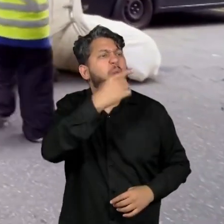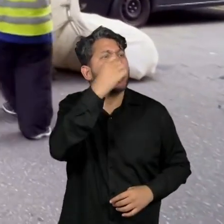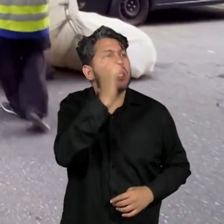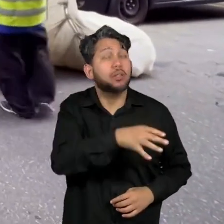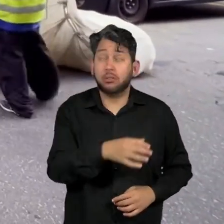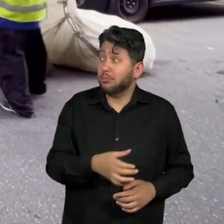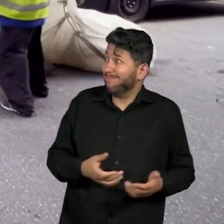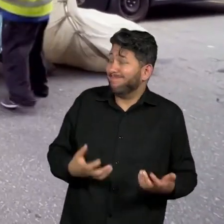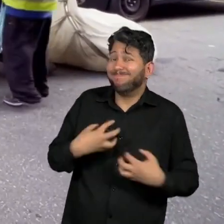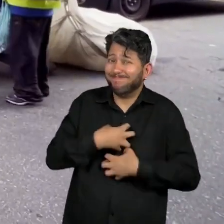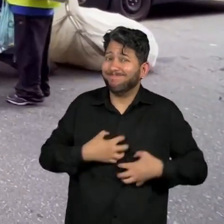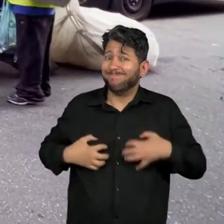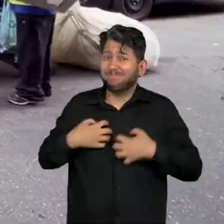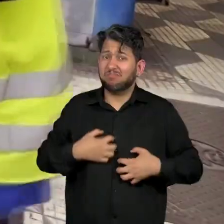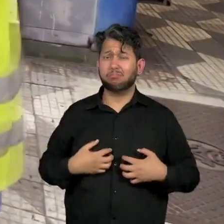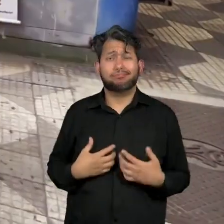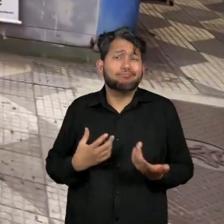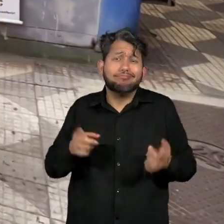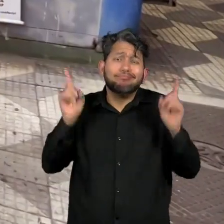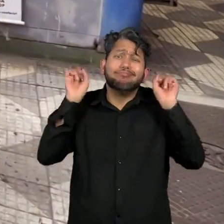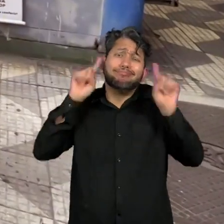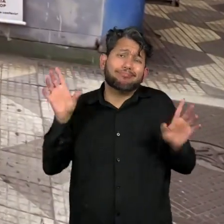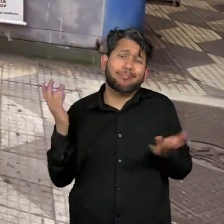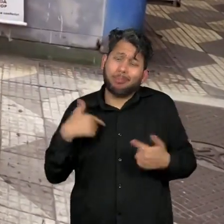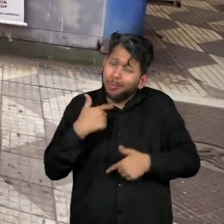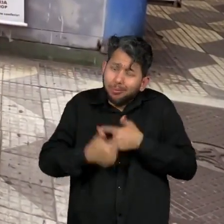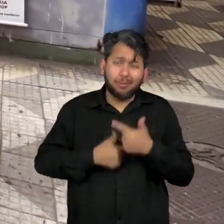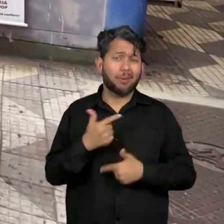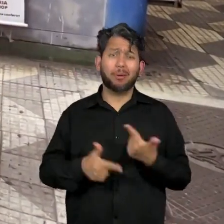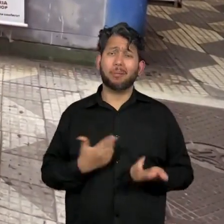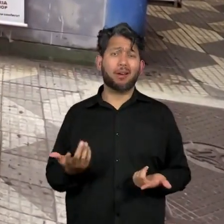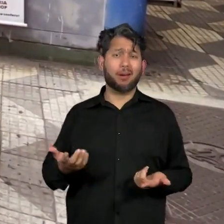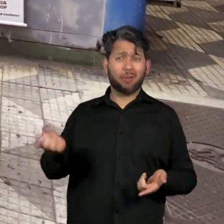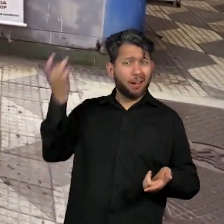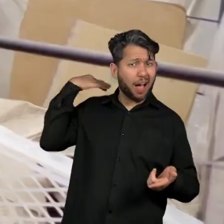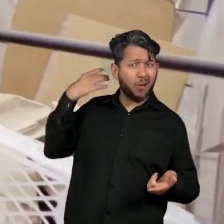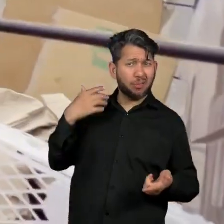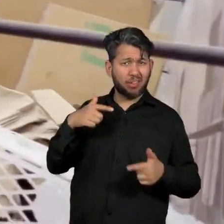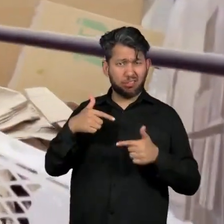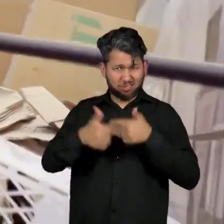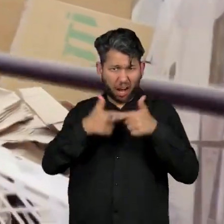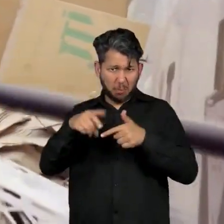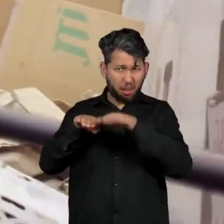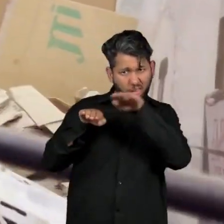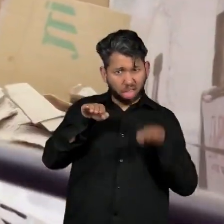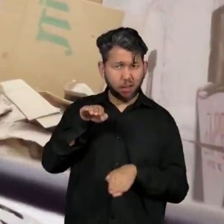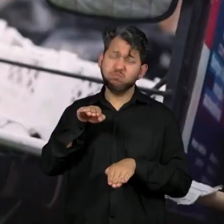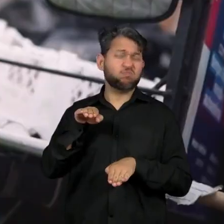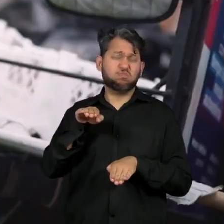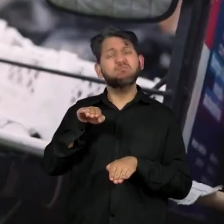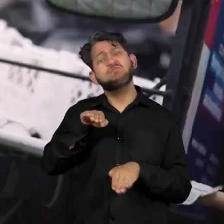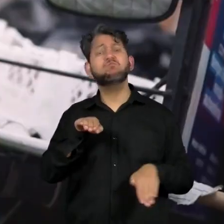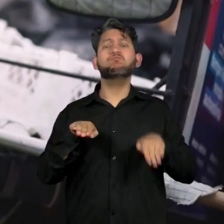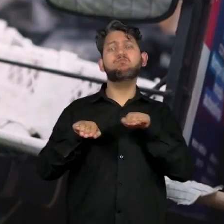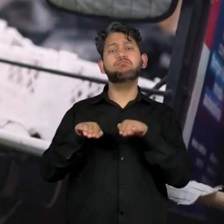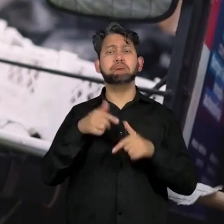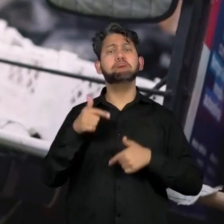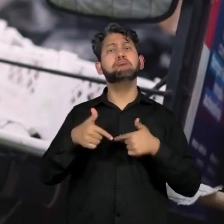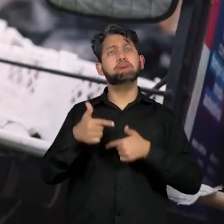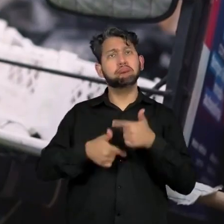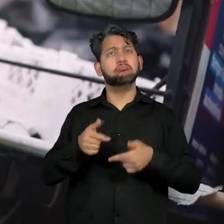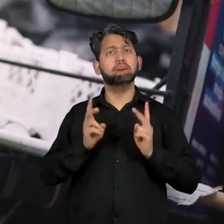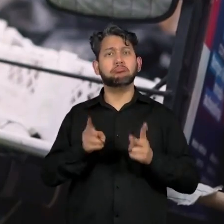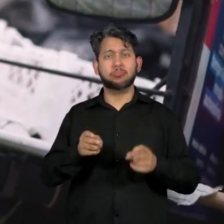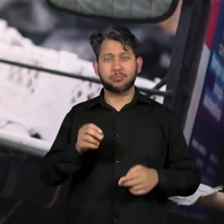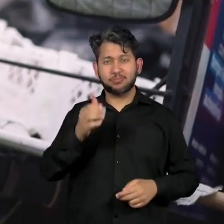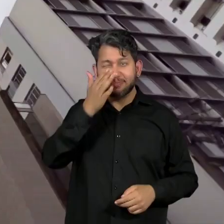só respondo pra eles, eu tô trabalhando. Isso é um trabalho só porque eu tô mexendo com a carroça. Meu trabalho é esse e eu vou continuar trabalhando assim. Peraí, cheio